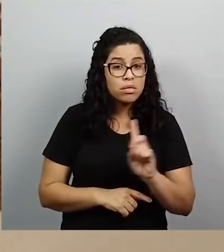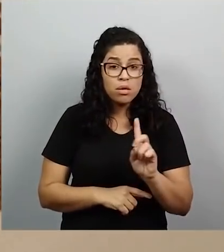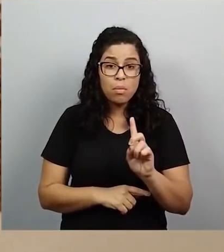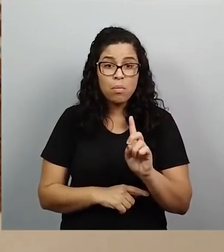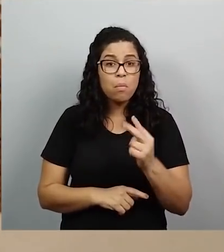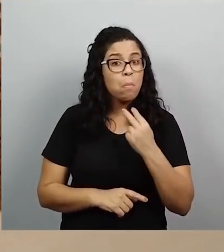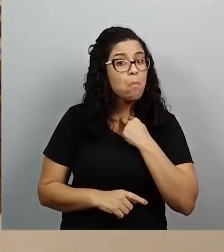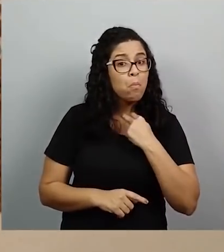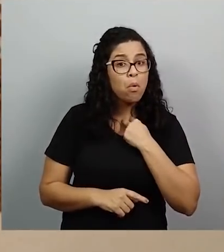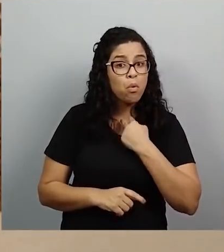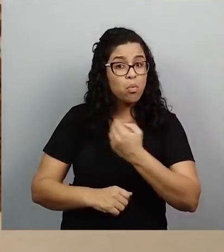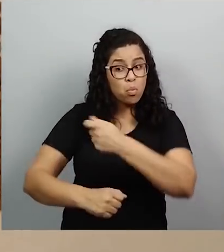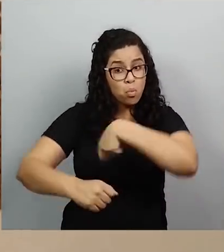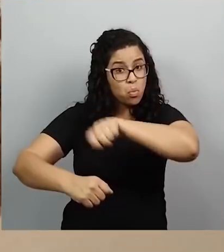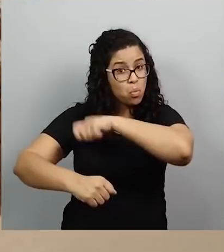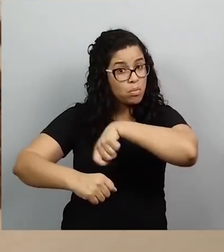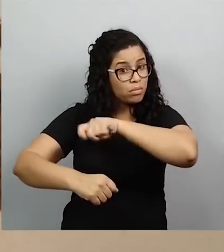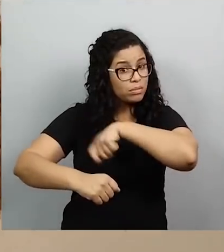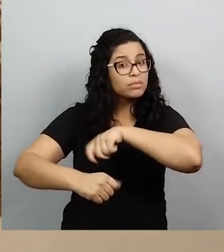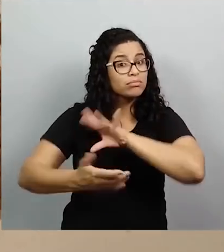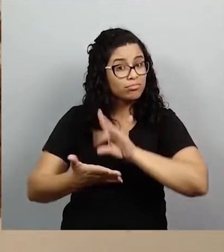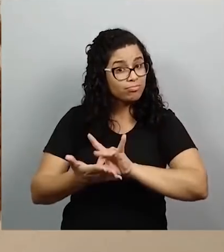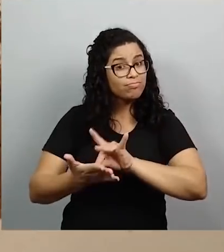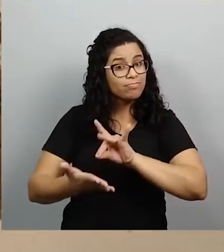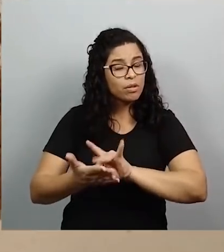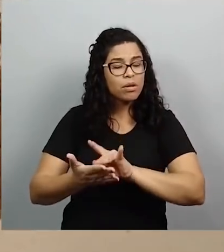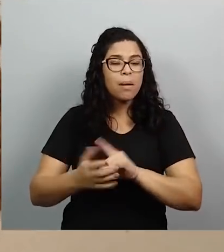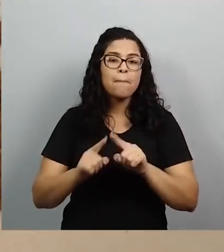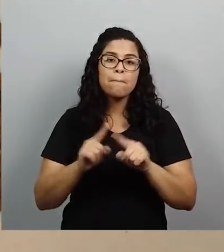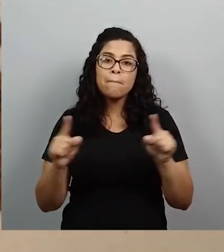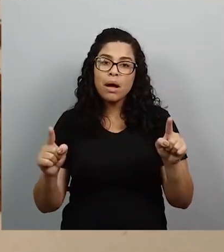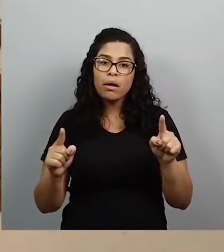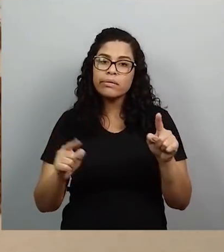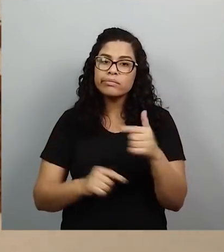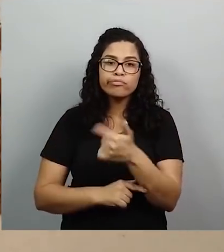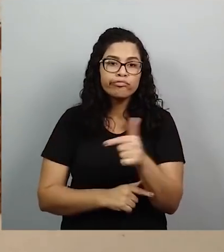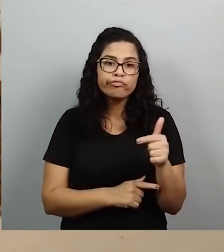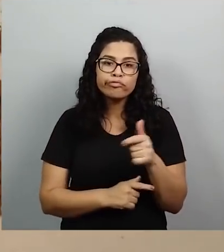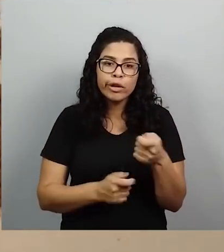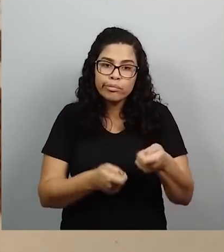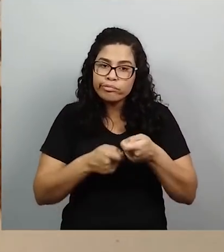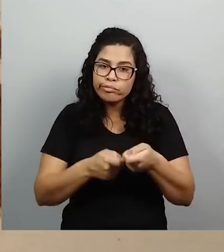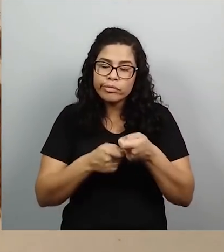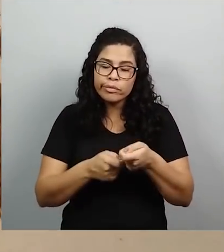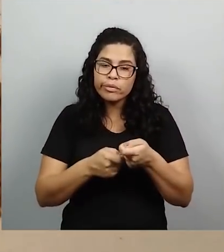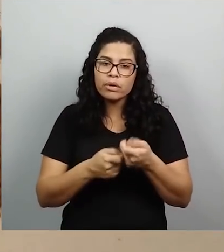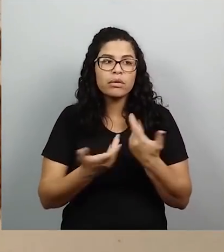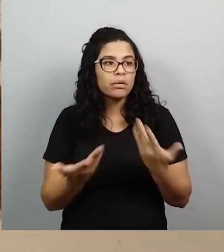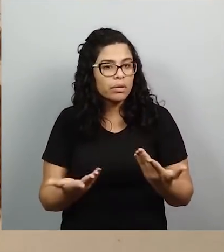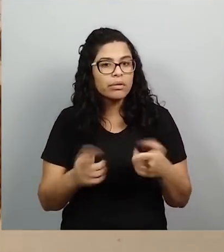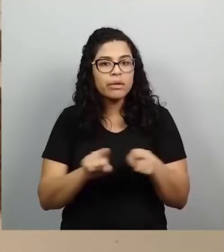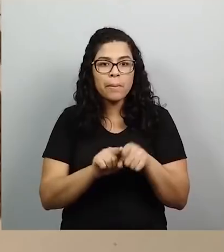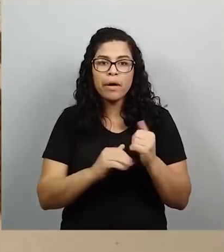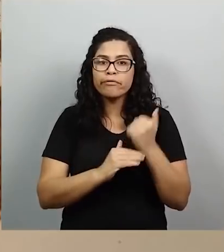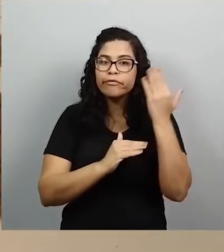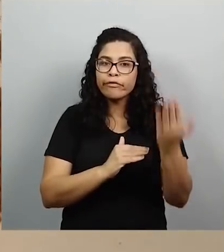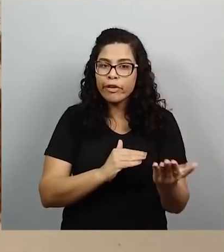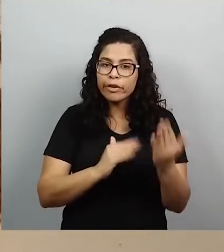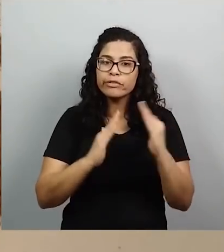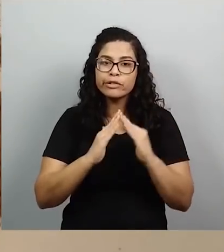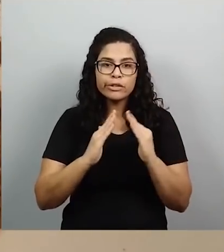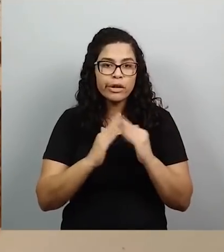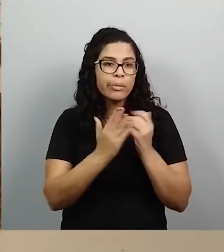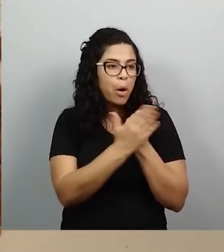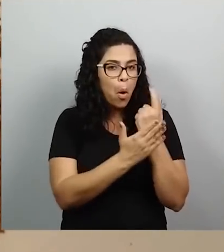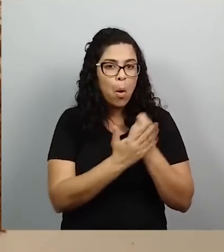mais usá-la para fazer comida. Como nós não temos uma peneira sobrando e nem dá para sair por aí para comprar uma